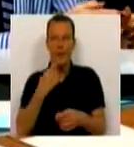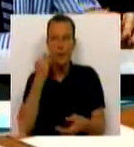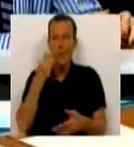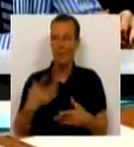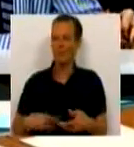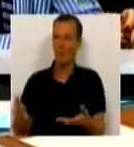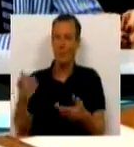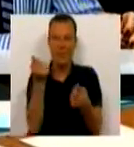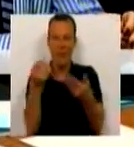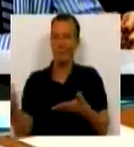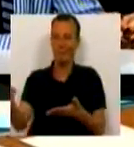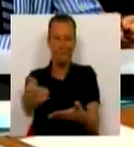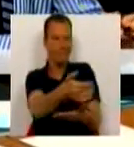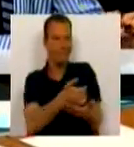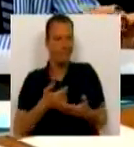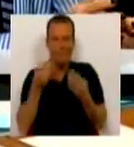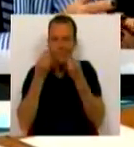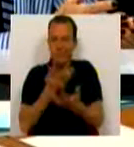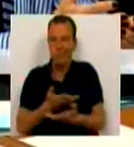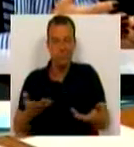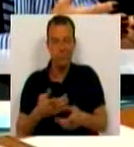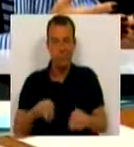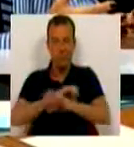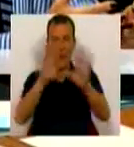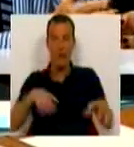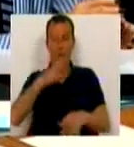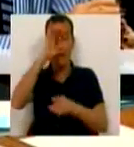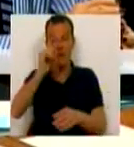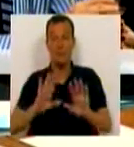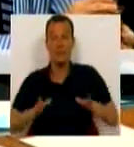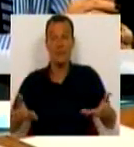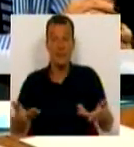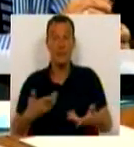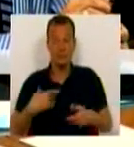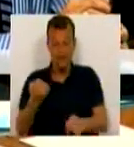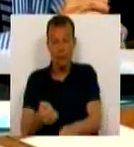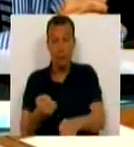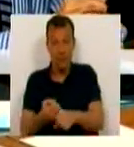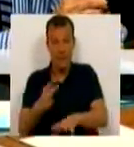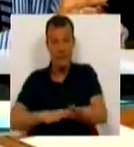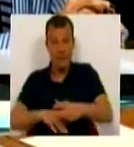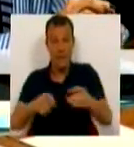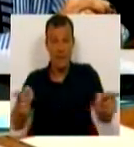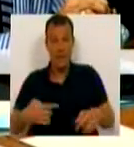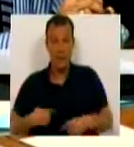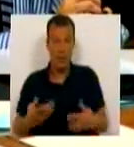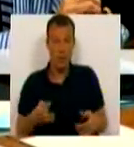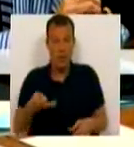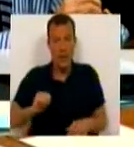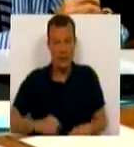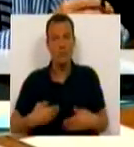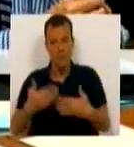vida, e o Governo naturalmente terá que fazer esse trabalho que o Partido Socialista aplaude. Disse.